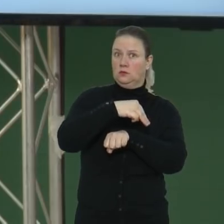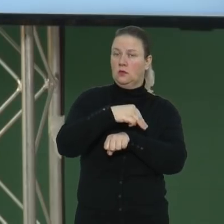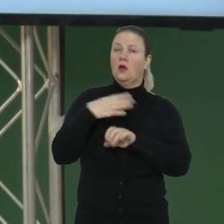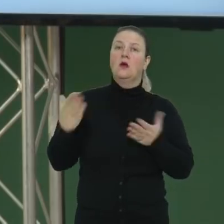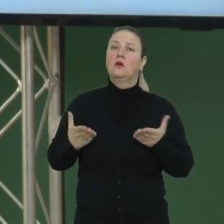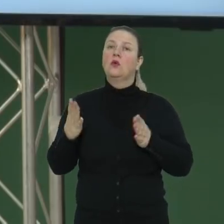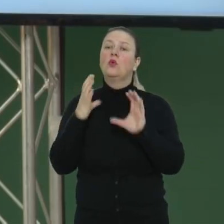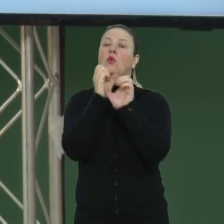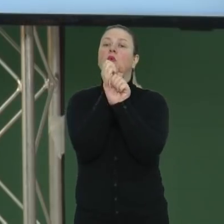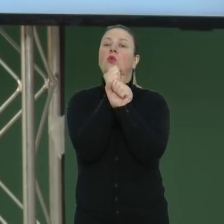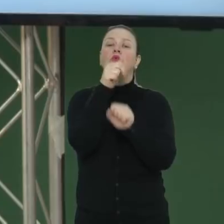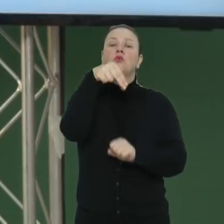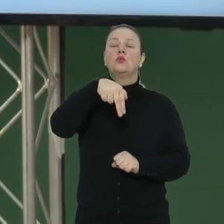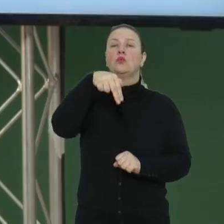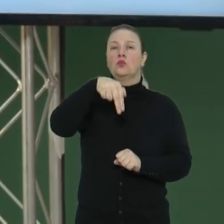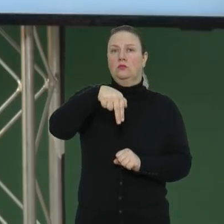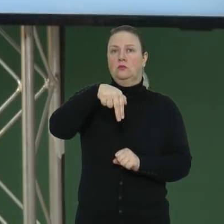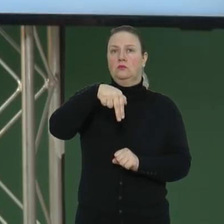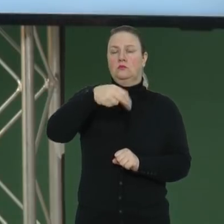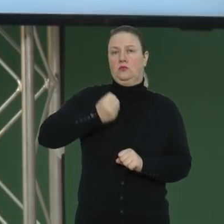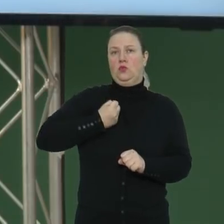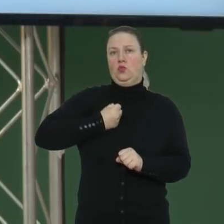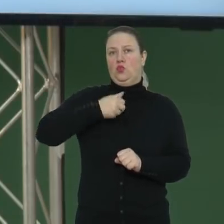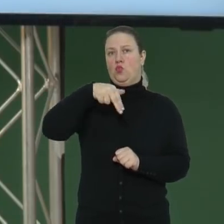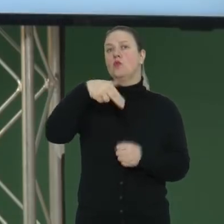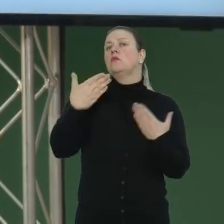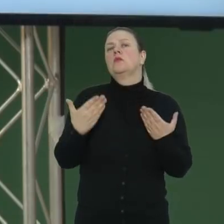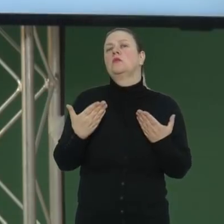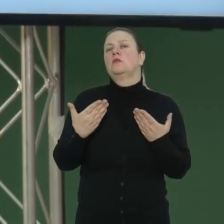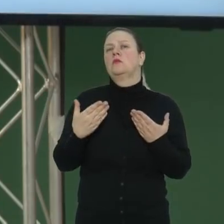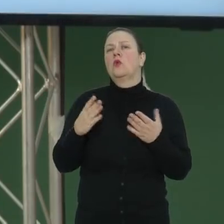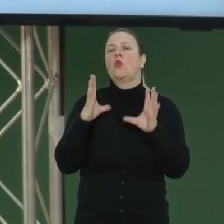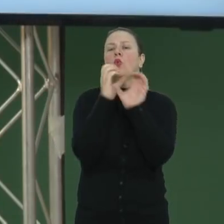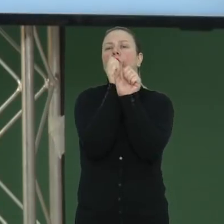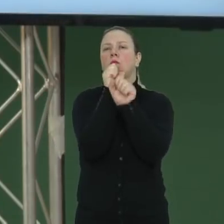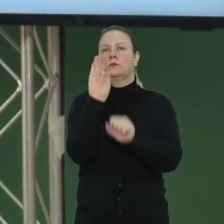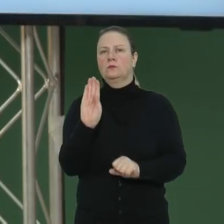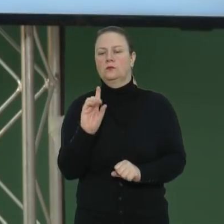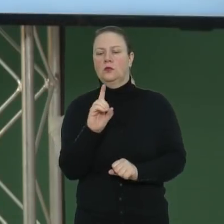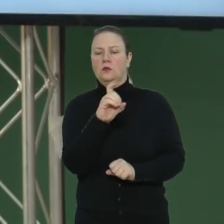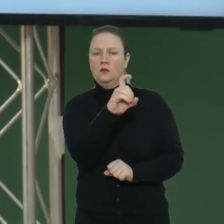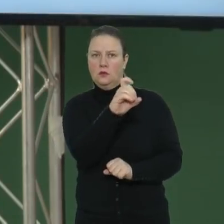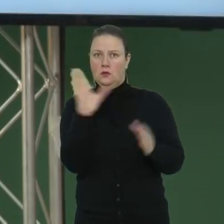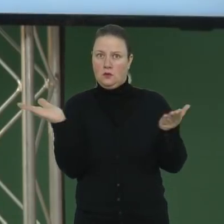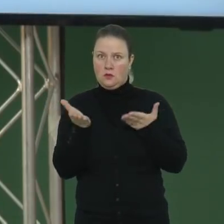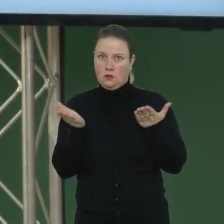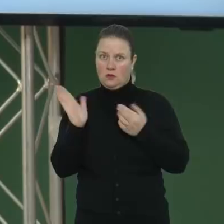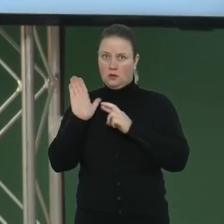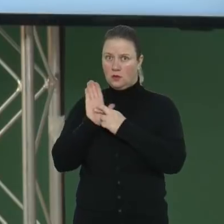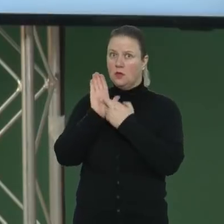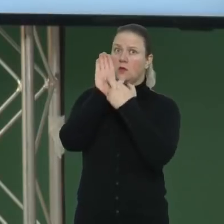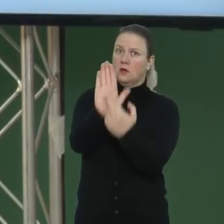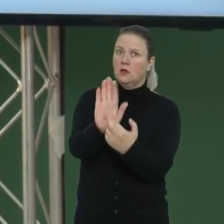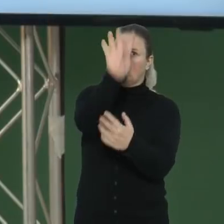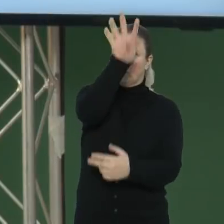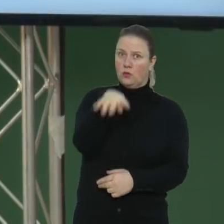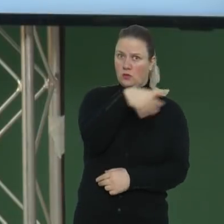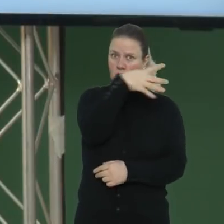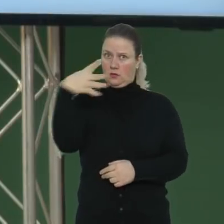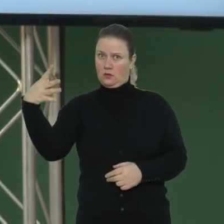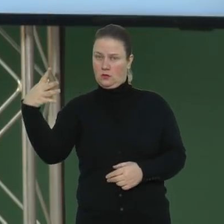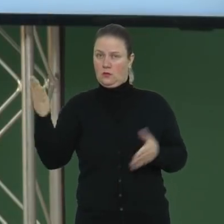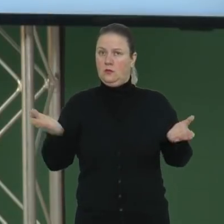né? Em função do tempo e t, o tempo t, né? E represente no gráfico. Então, o que vocês vão fazer?